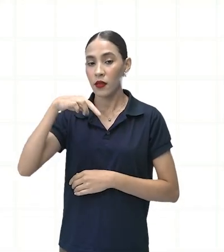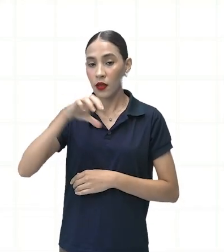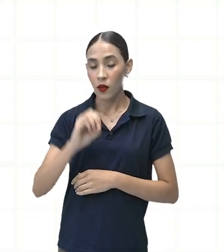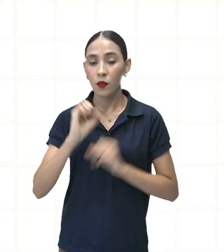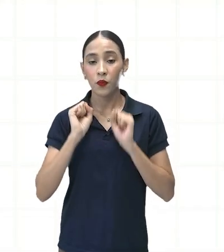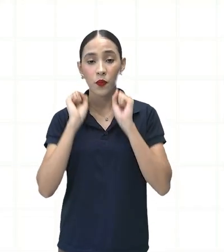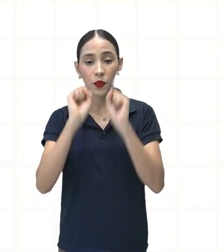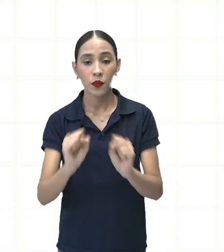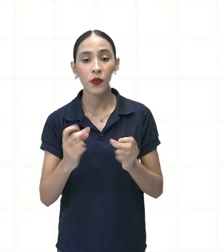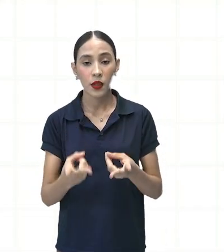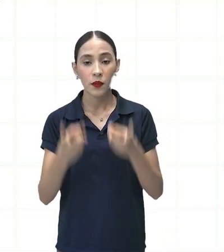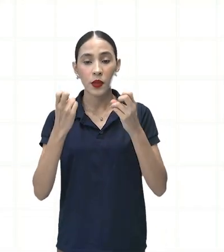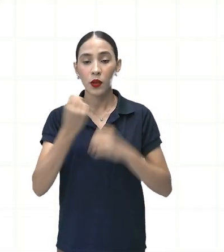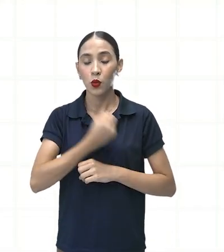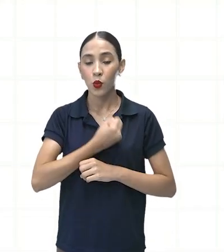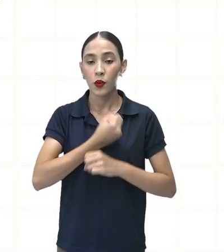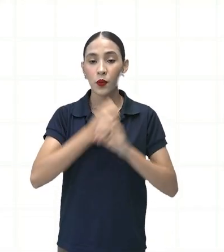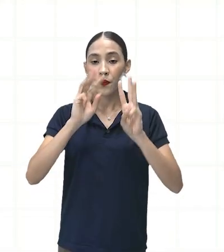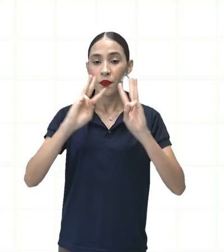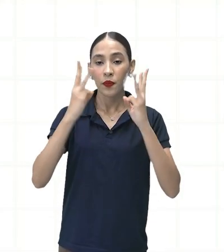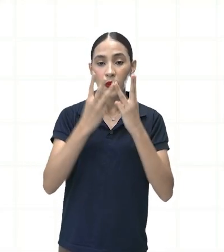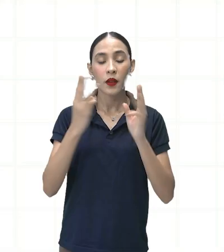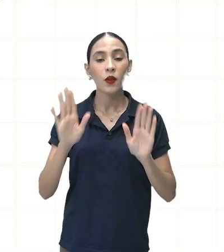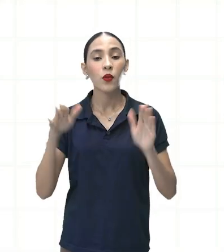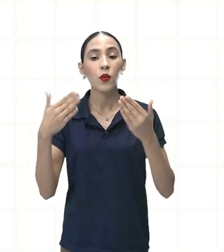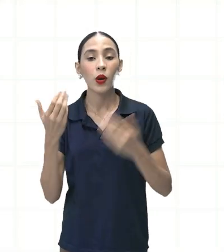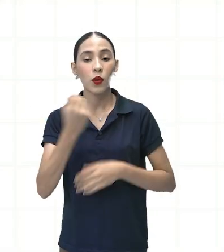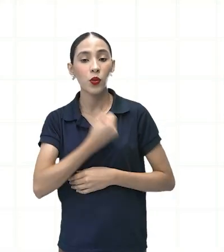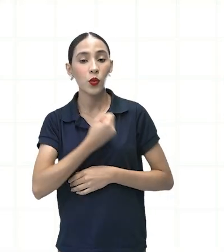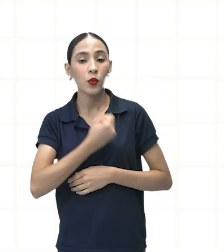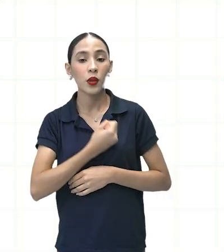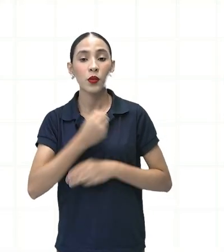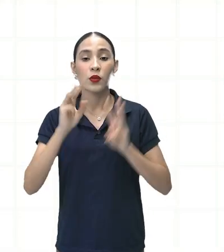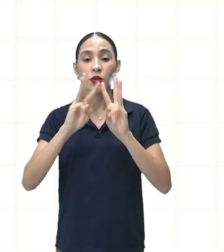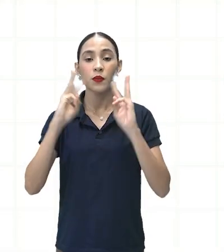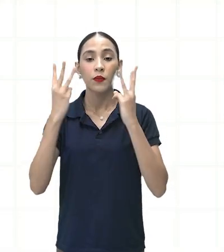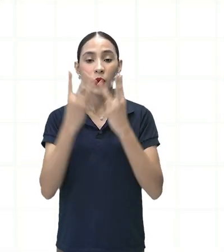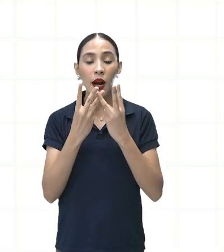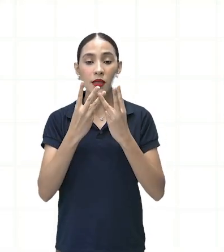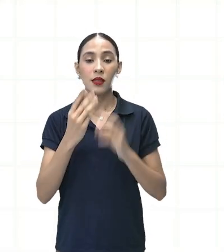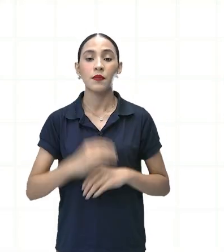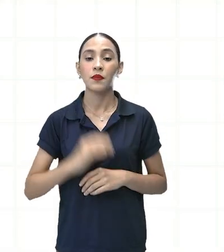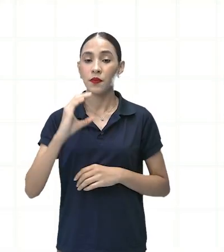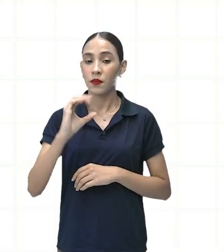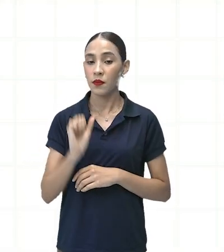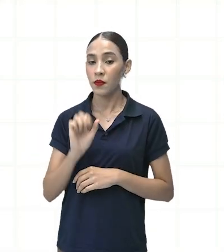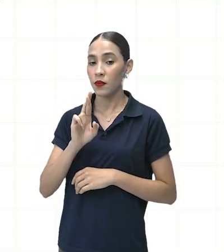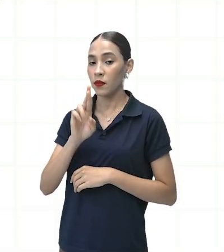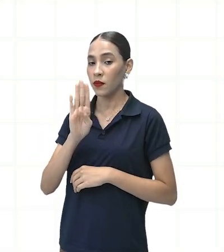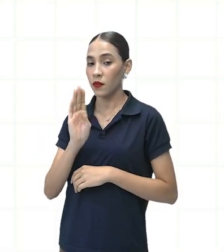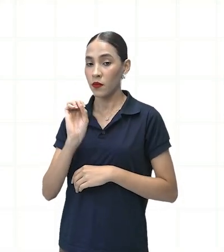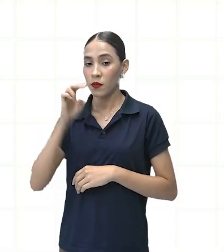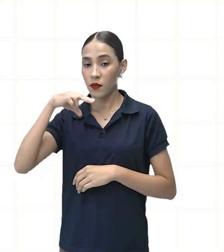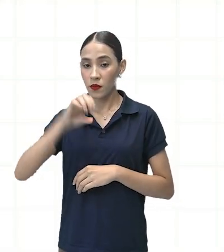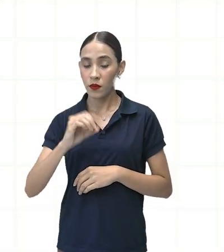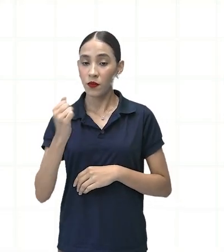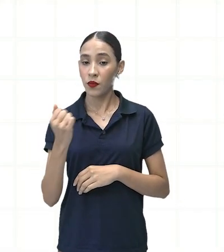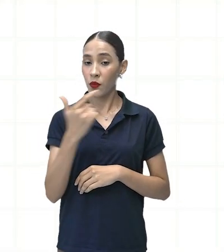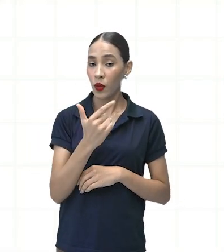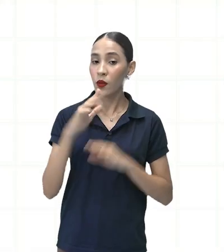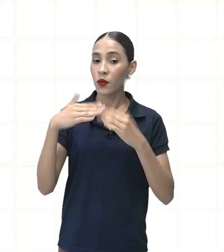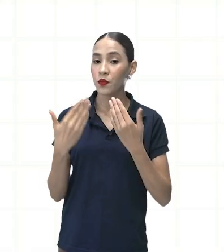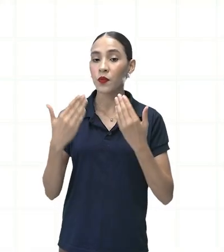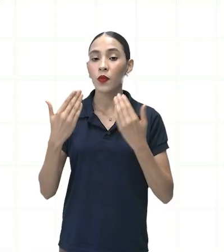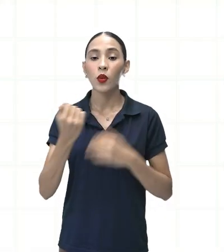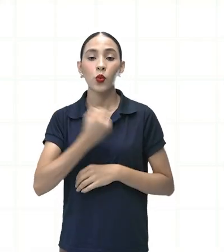partir dessa imagem, o seu número de massa. Qual é o número de massa do elemento carbono? 12. E, por sua